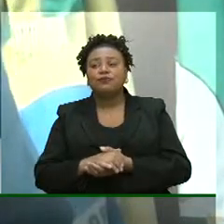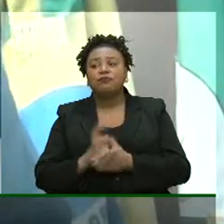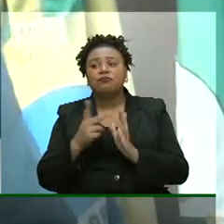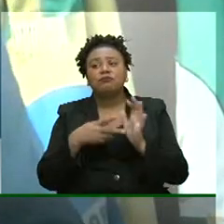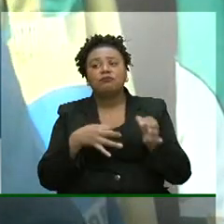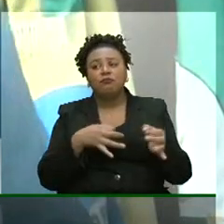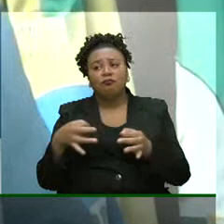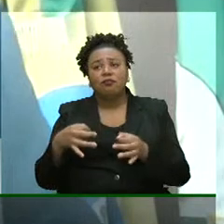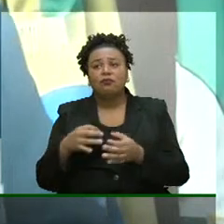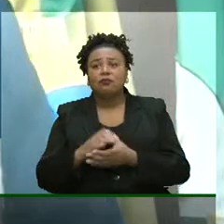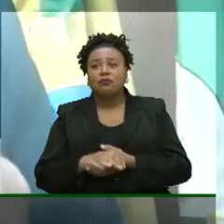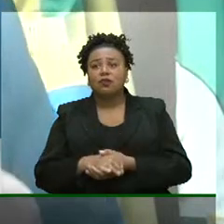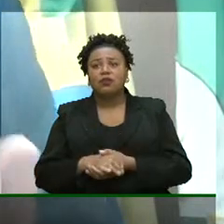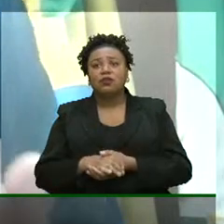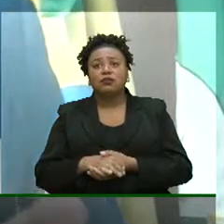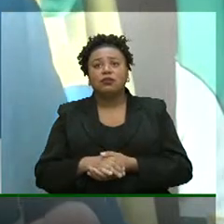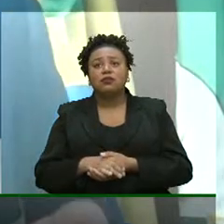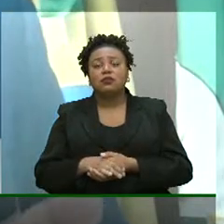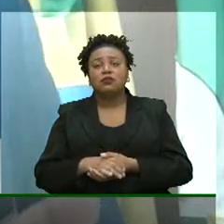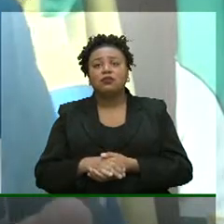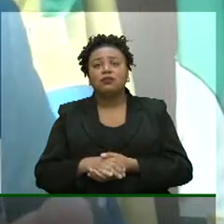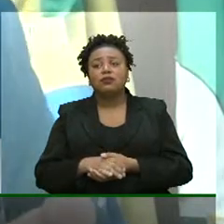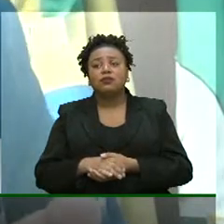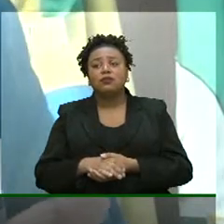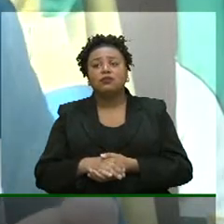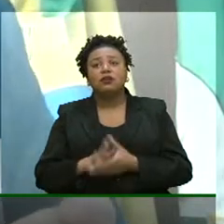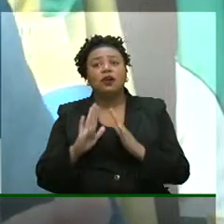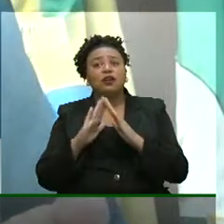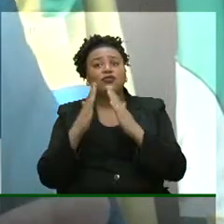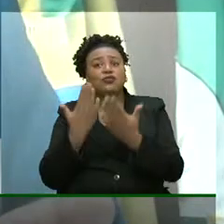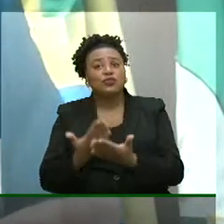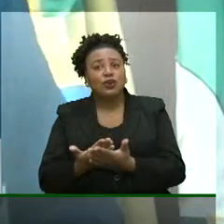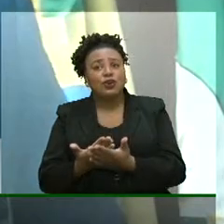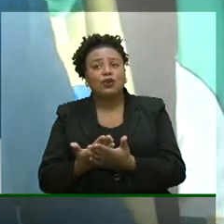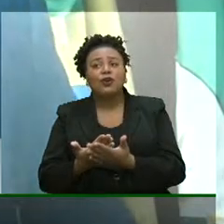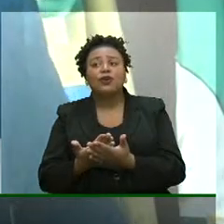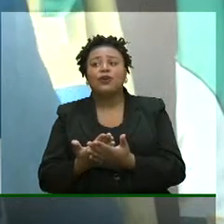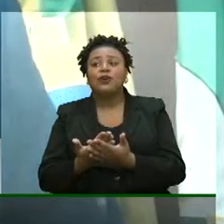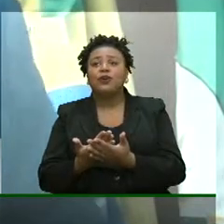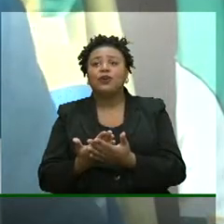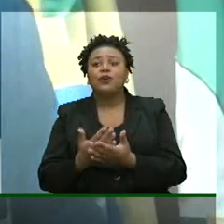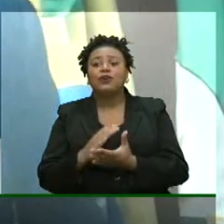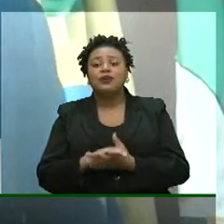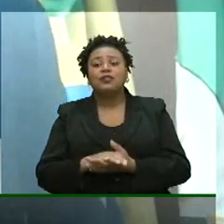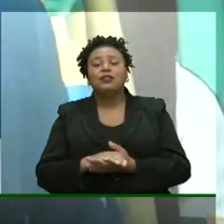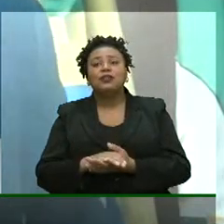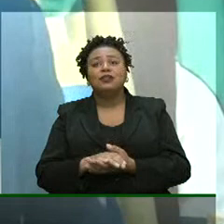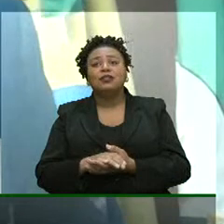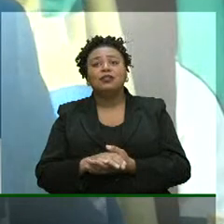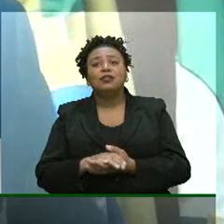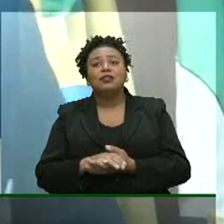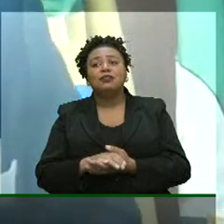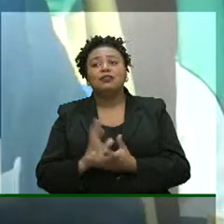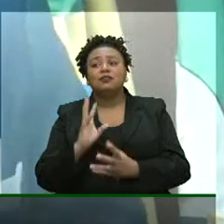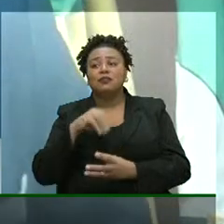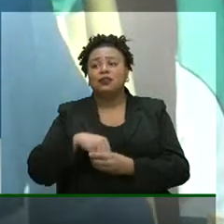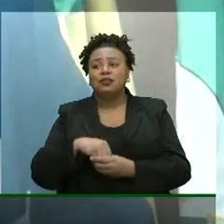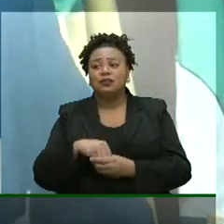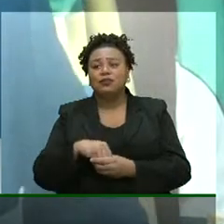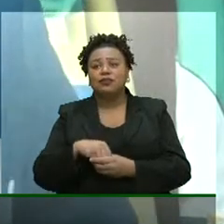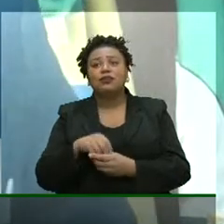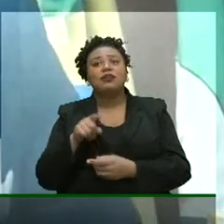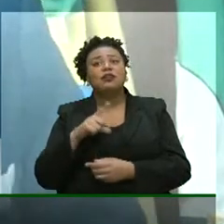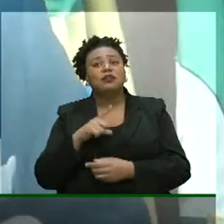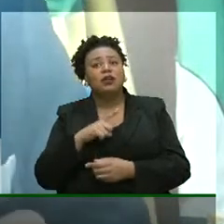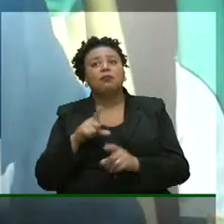ter incluído as escolas, as creches, nós poderíamos ter colocado aqui dentro, para que eles